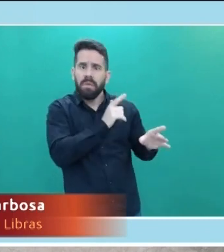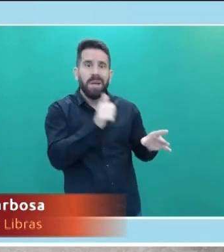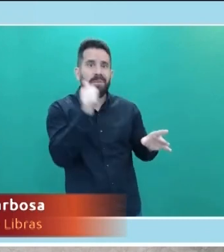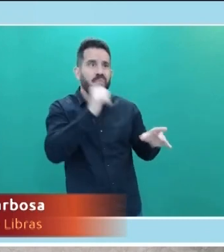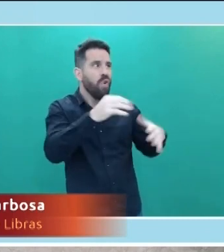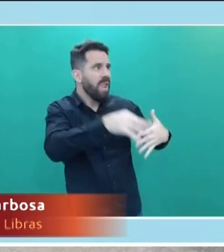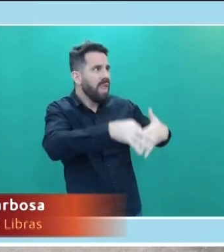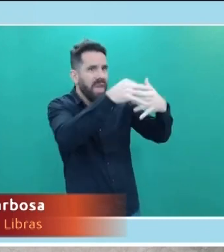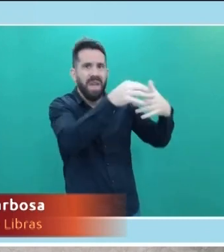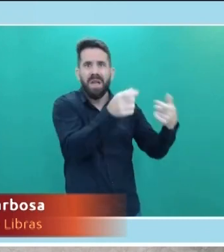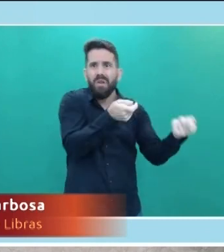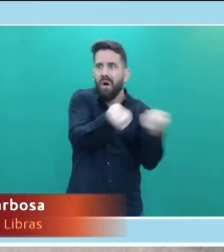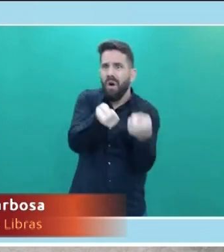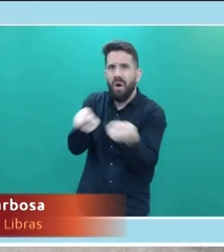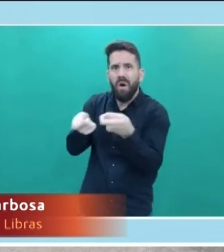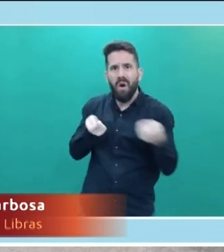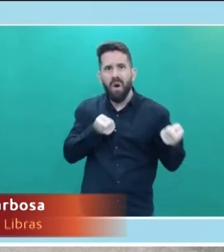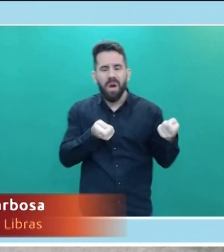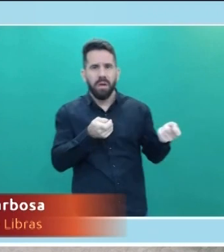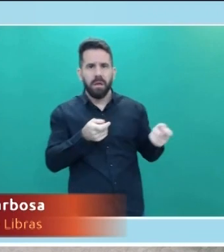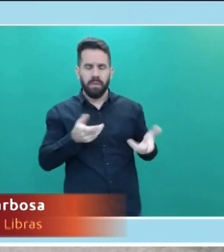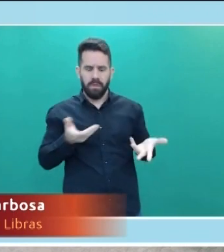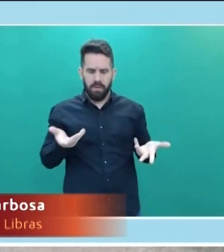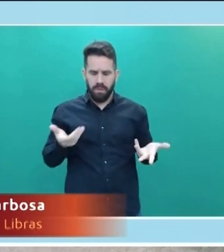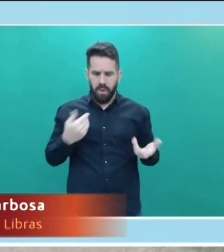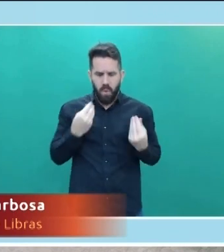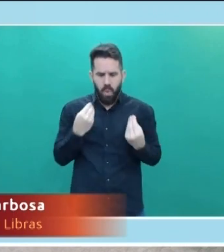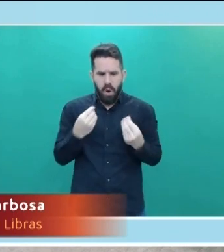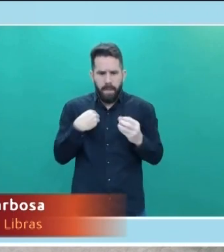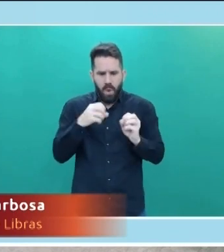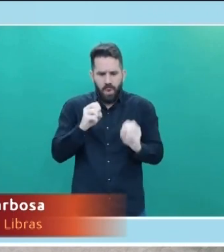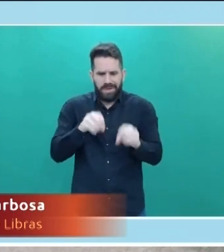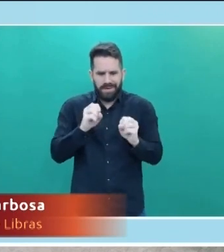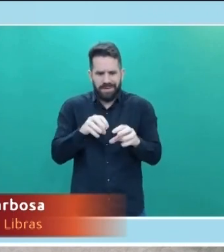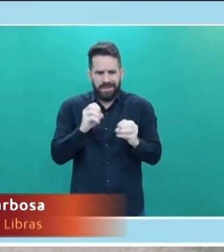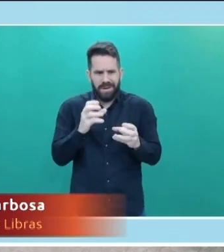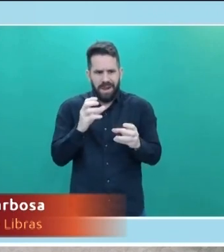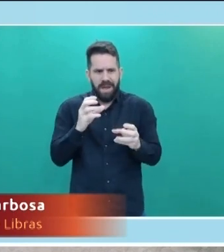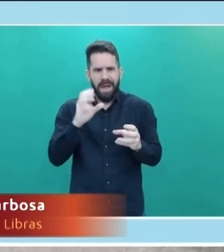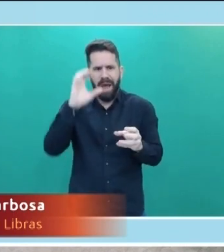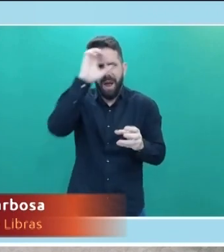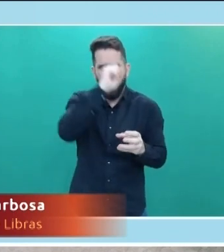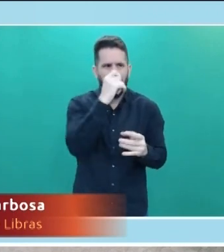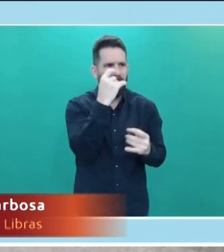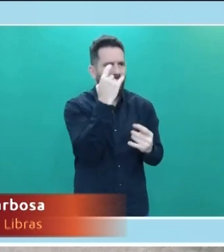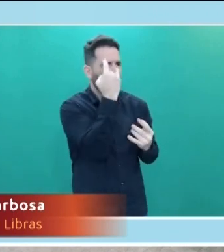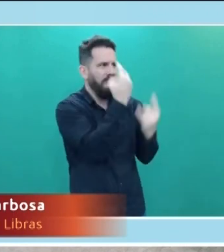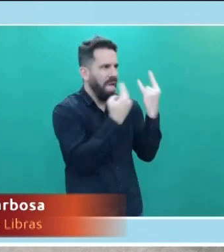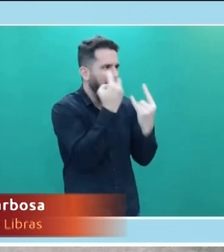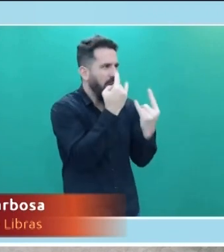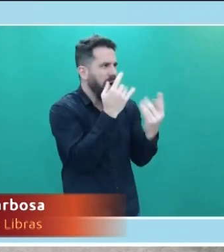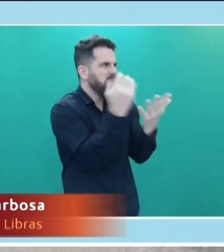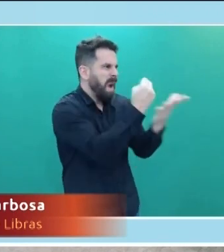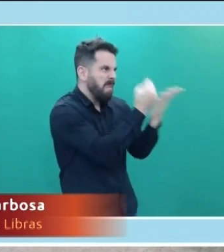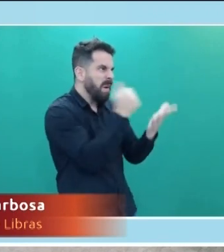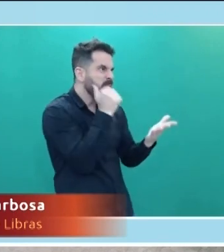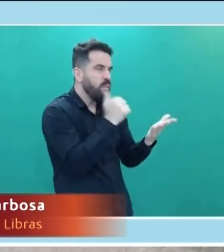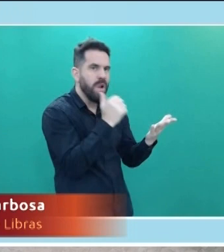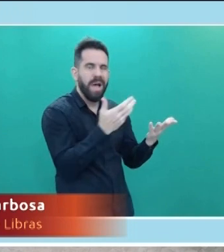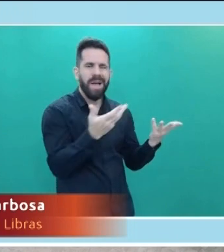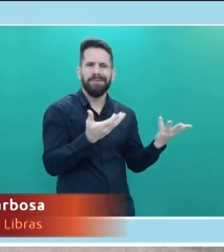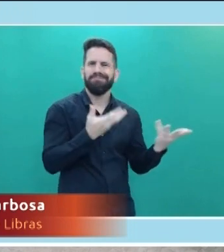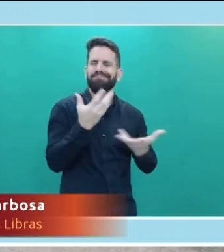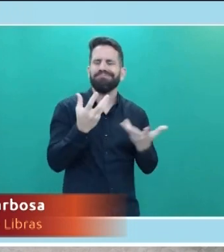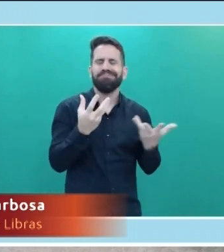a ensinar como você conquistar a mulher, ele está entregando as cartas do jogo. Então, esses meninos que se